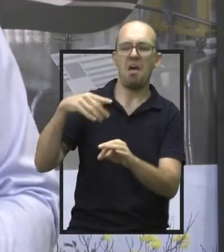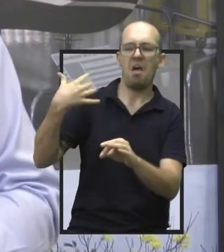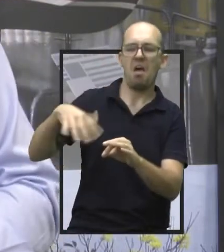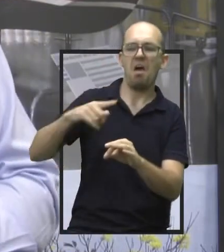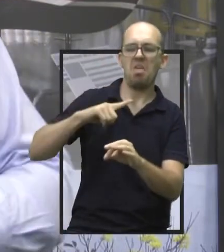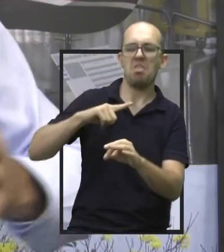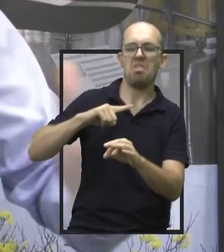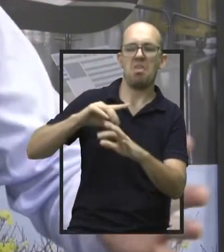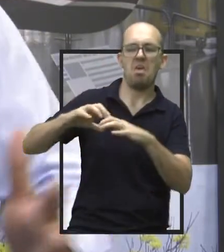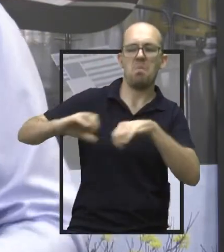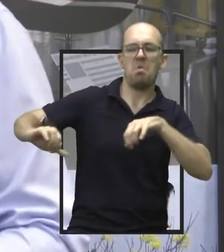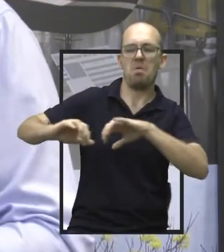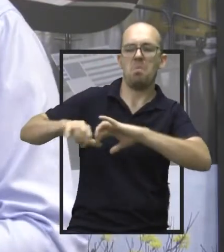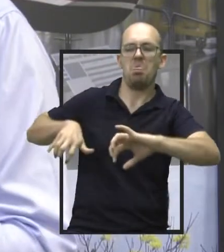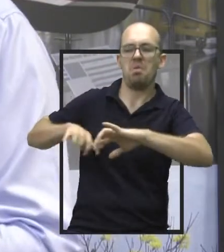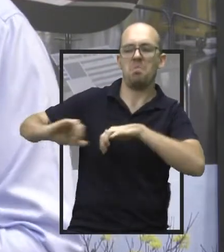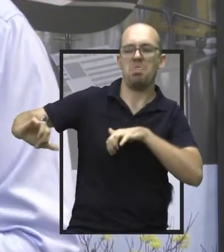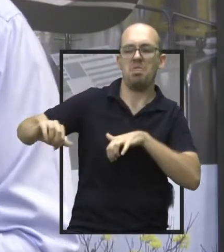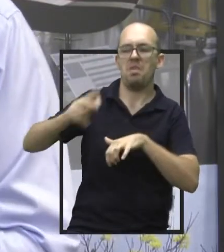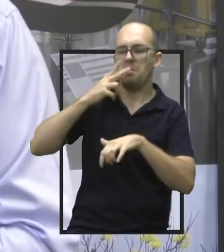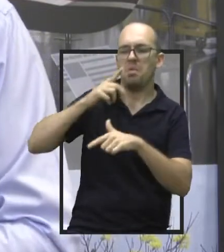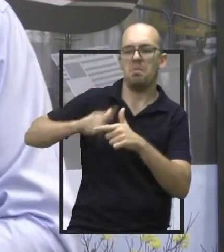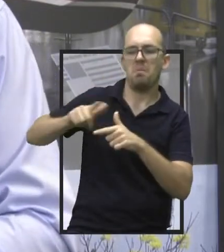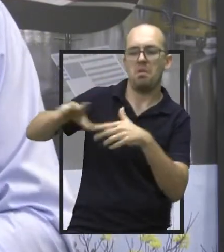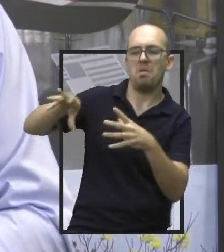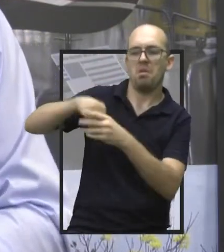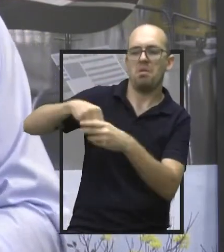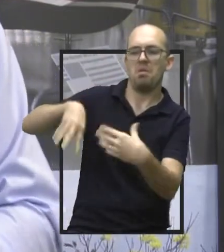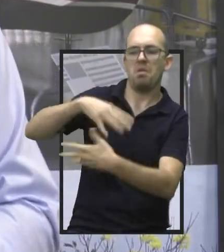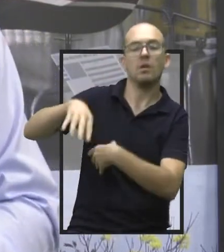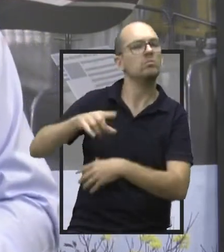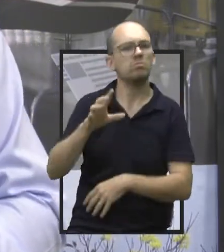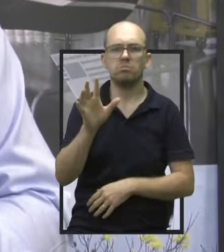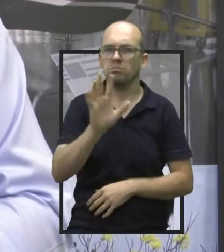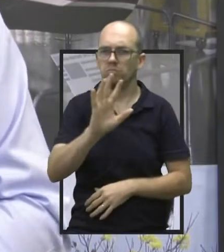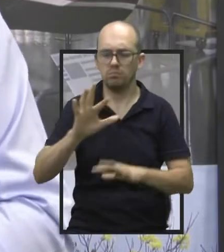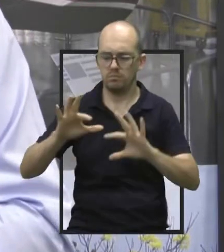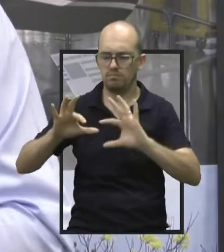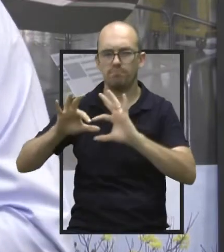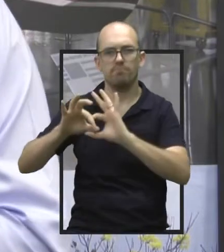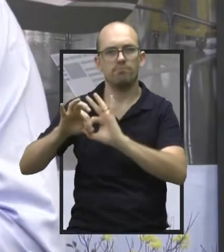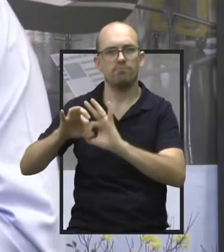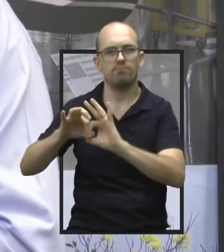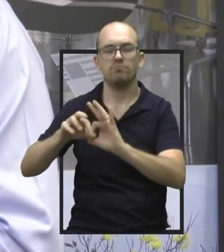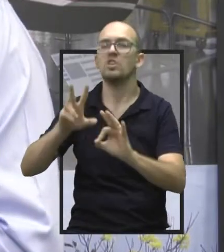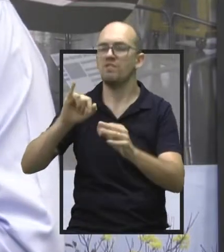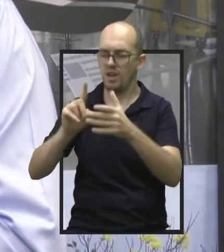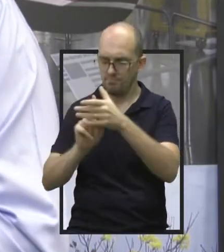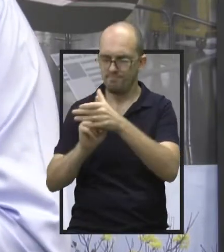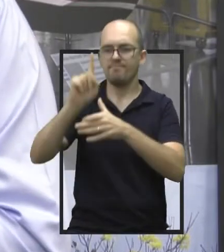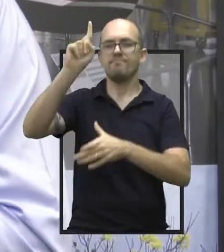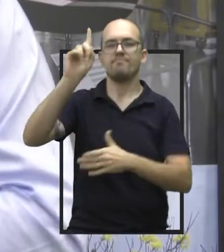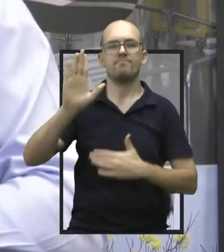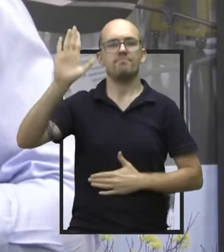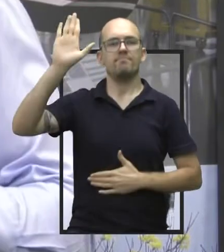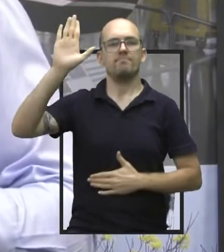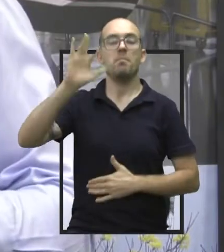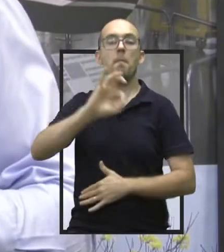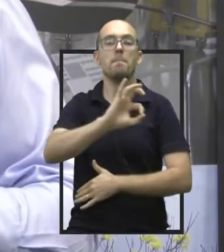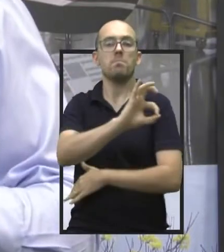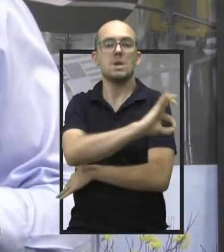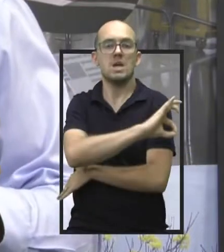que a oposição está um para lá, um para cá, a oposição está unida. A oposição vai ter candidato a prefeito. Pode